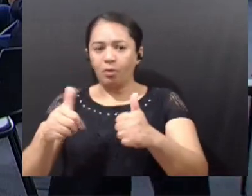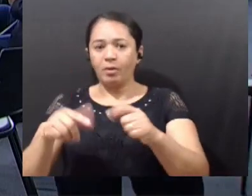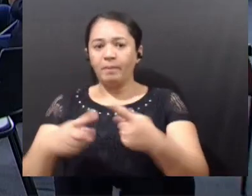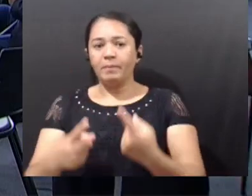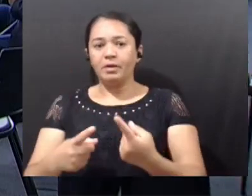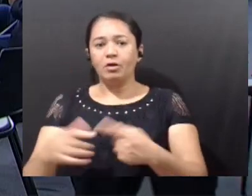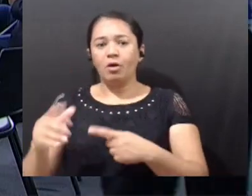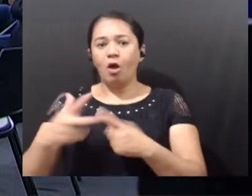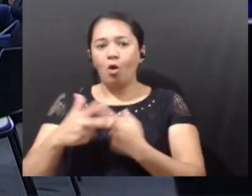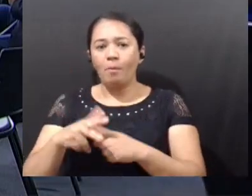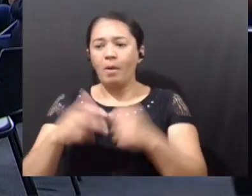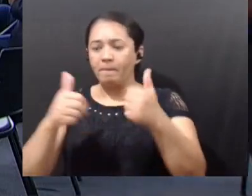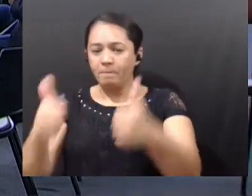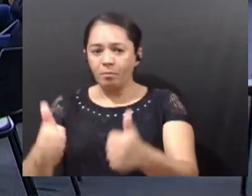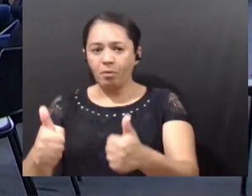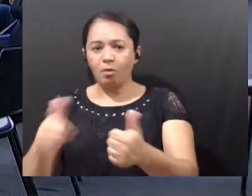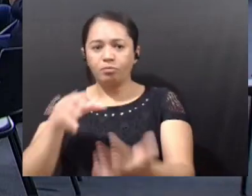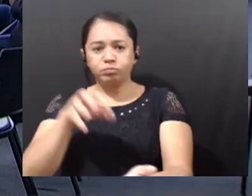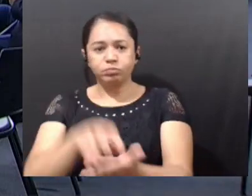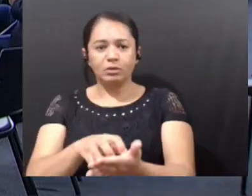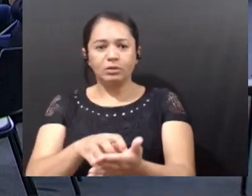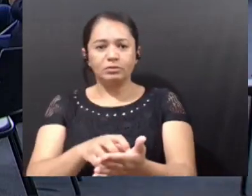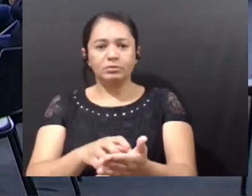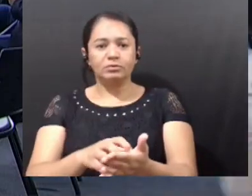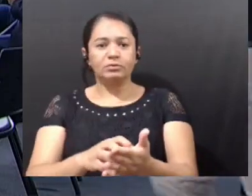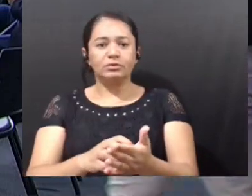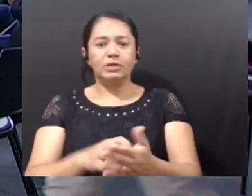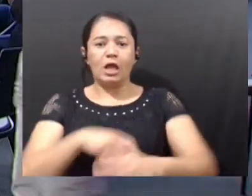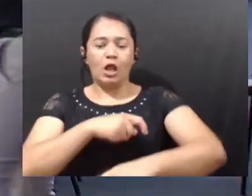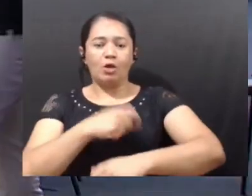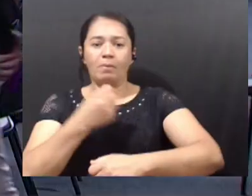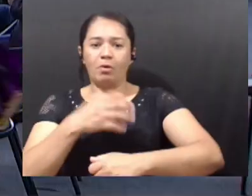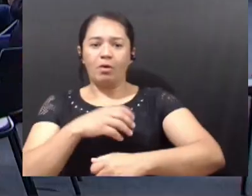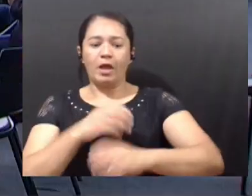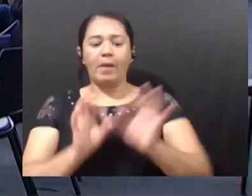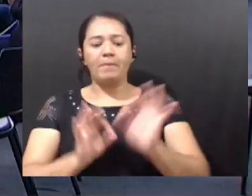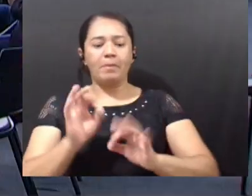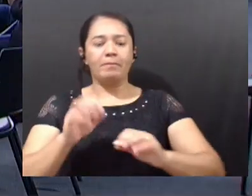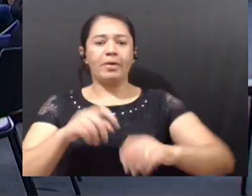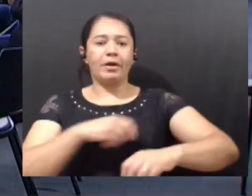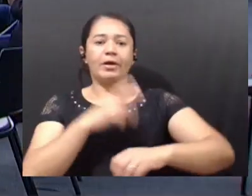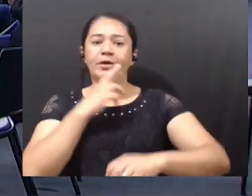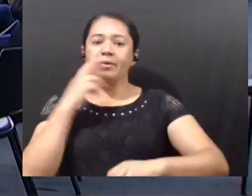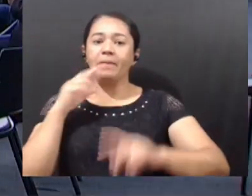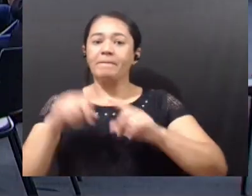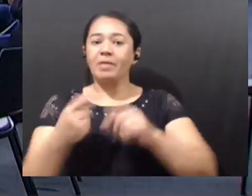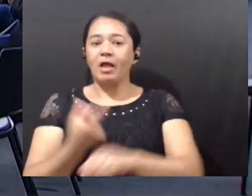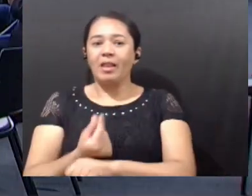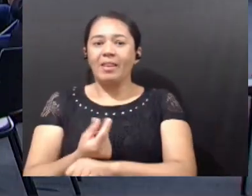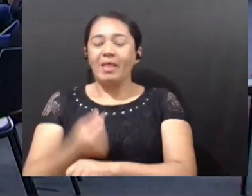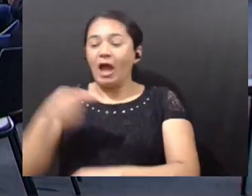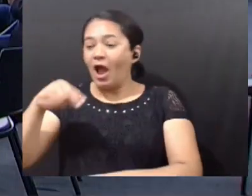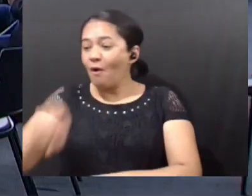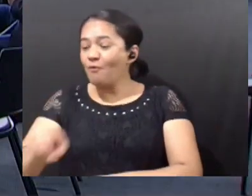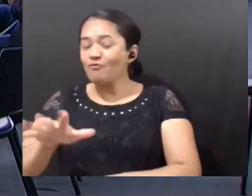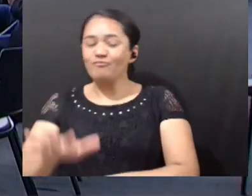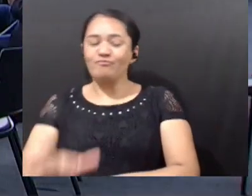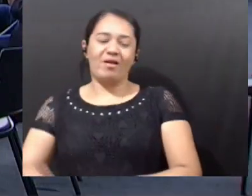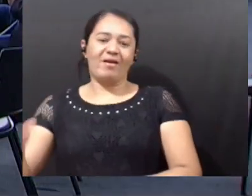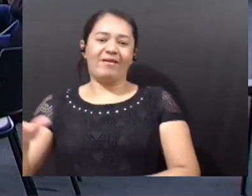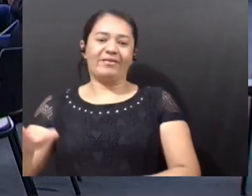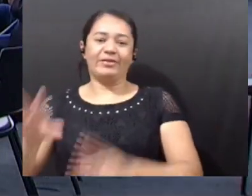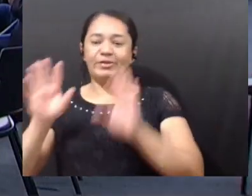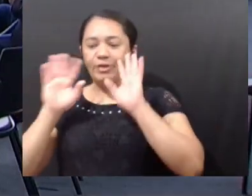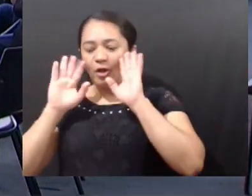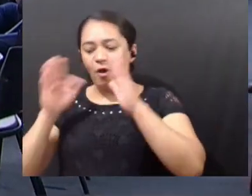montou um centro automotivo. Ele era uma cozinheira muito boa, montou um restaurante. Mas finanças é a última área que ele vai olhar. Então, isso